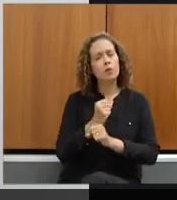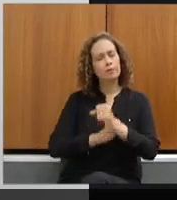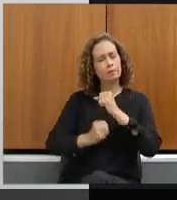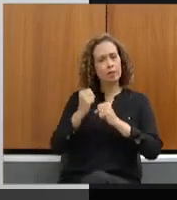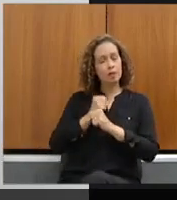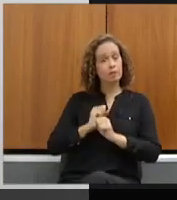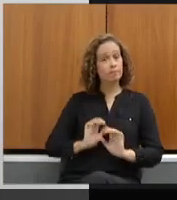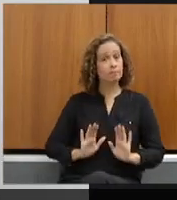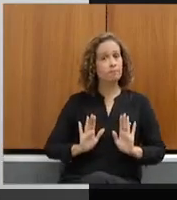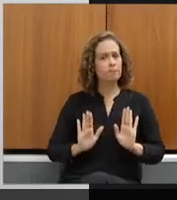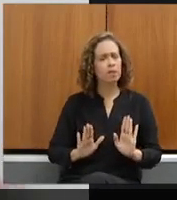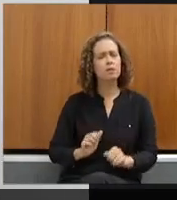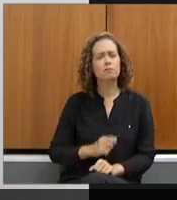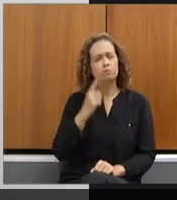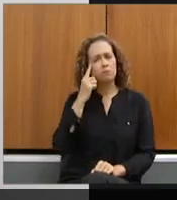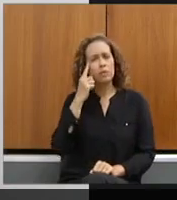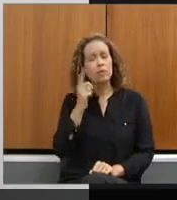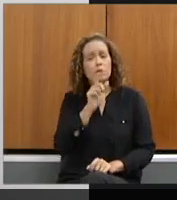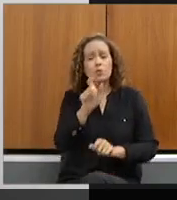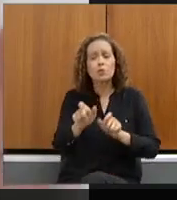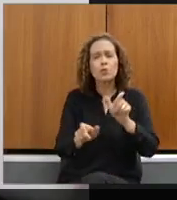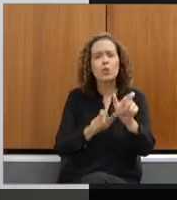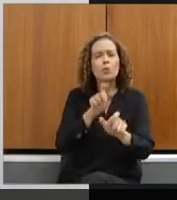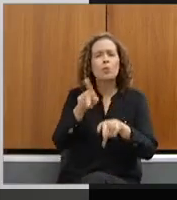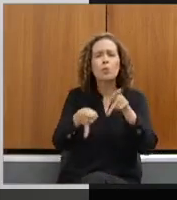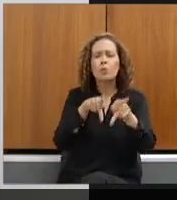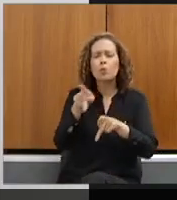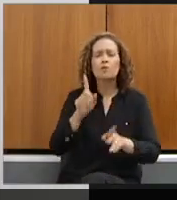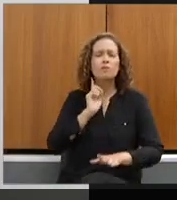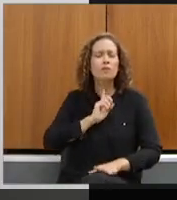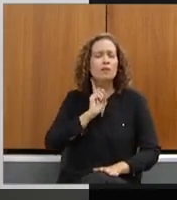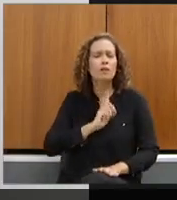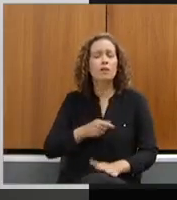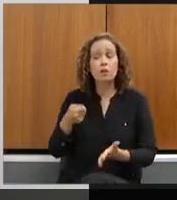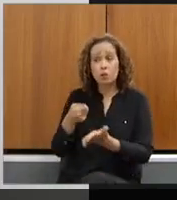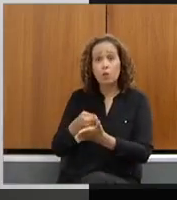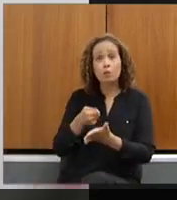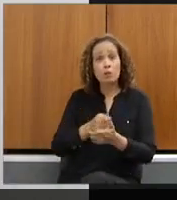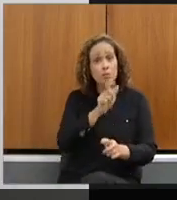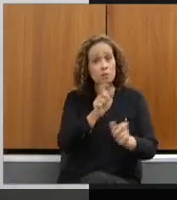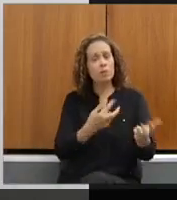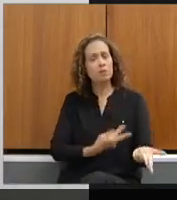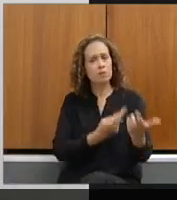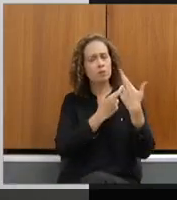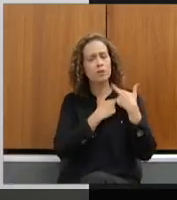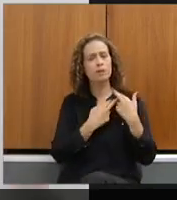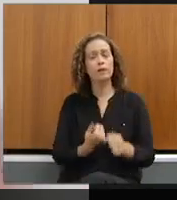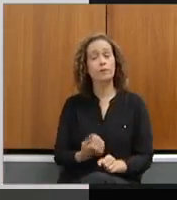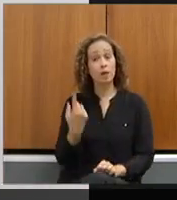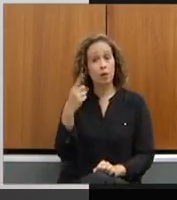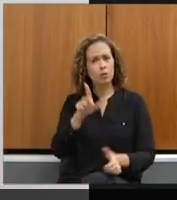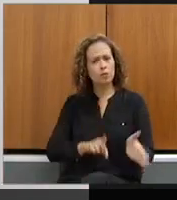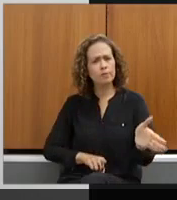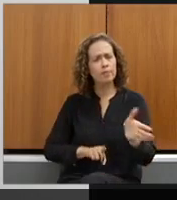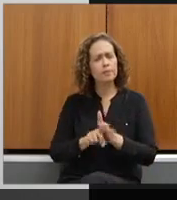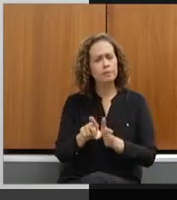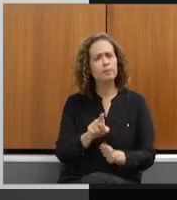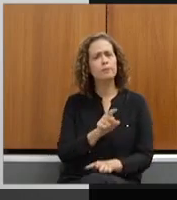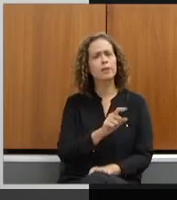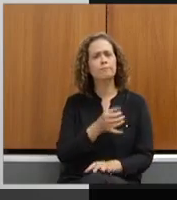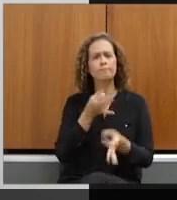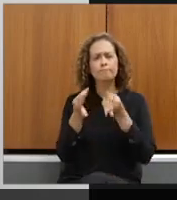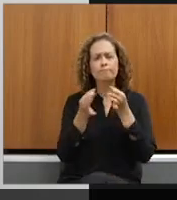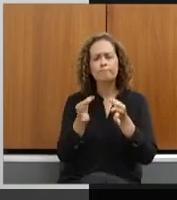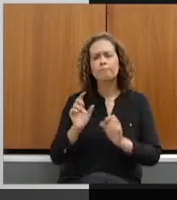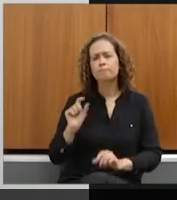mas lógico pensando no povo Mineiro e cobramos quem tem a responsabilidade é a última questão Presidente Eu também